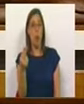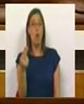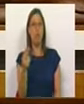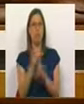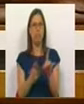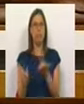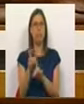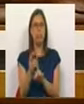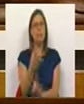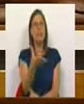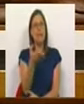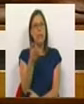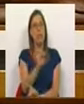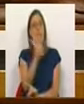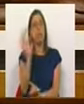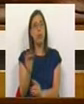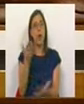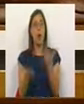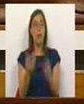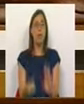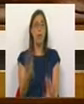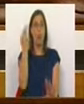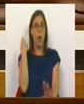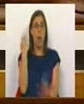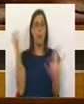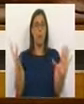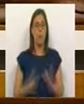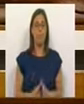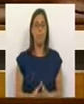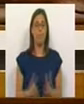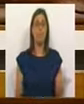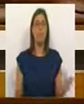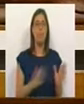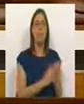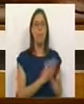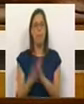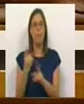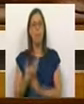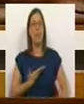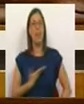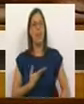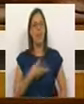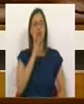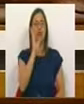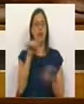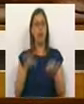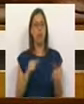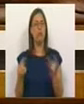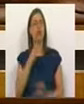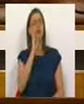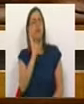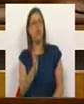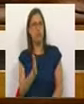uma subida de 17% face ao ano anterior. Acumulam-se também as dívidas, como já dissemos neste